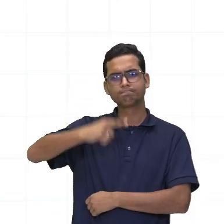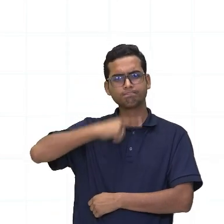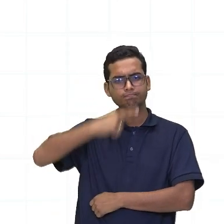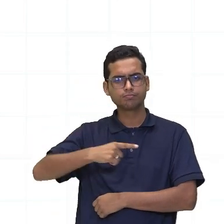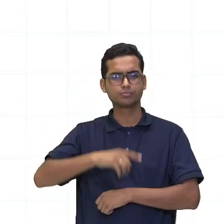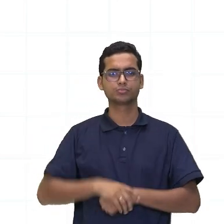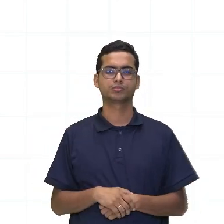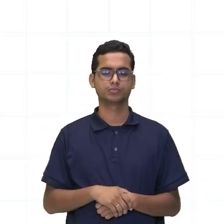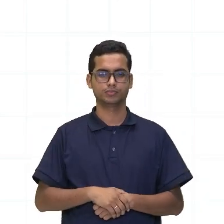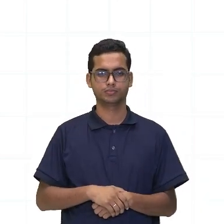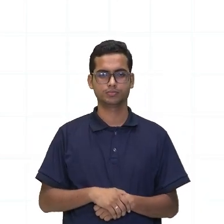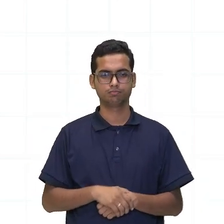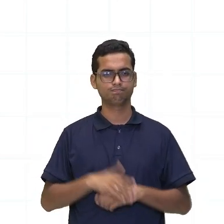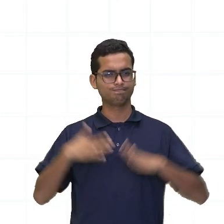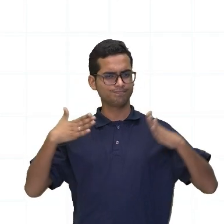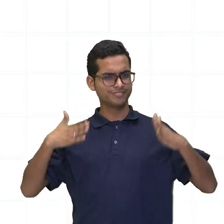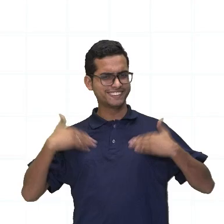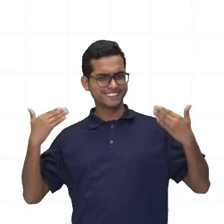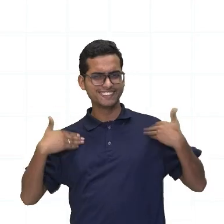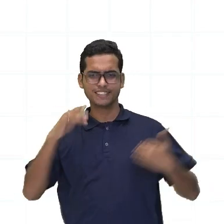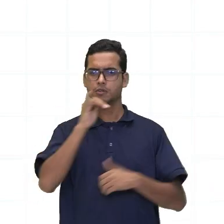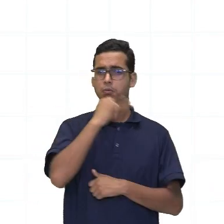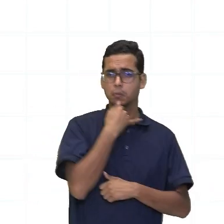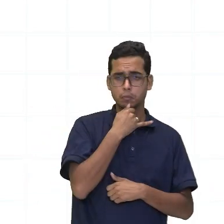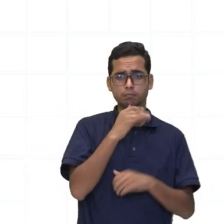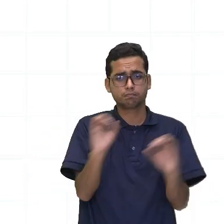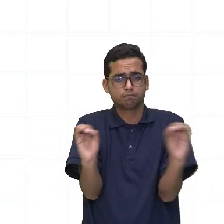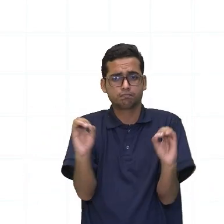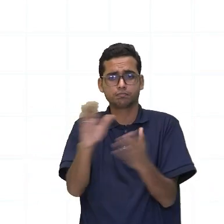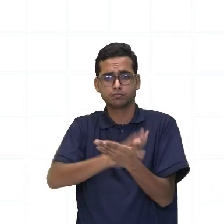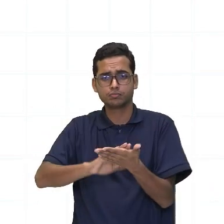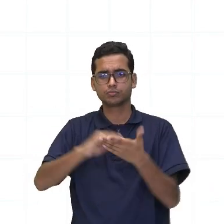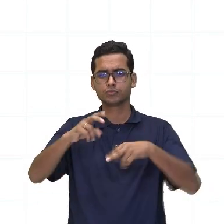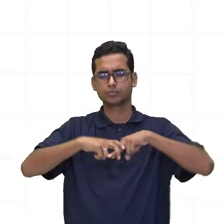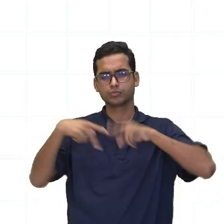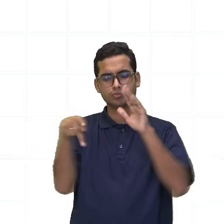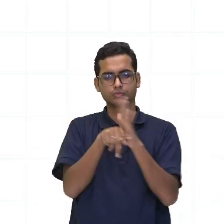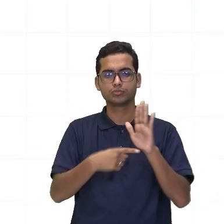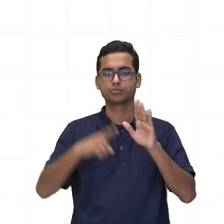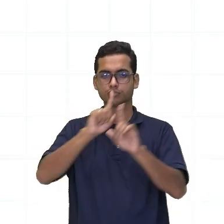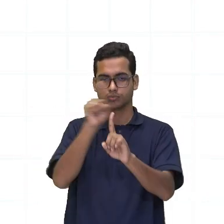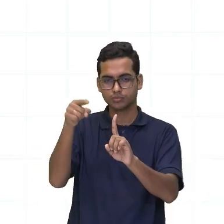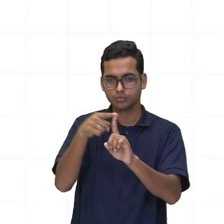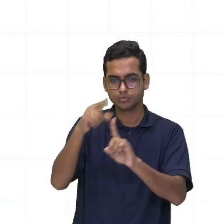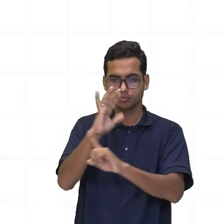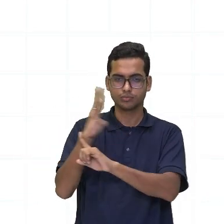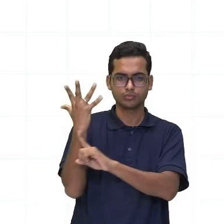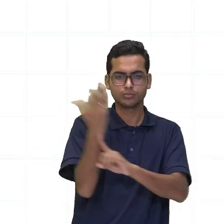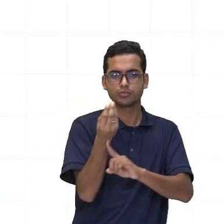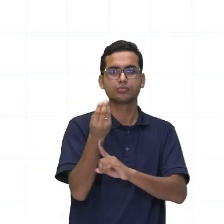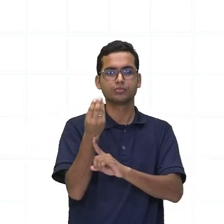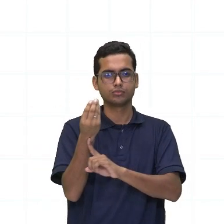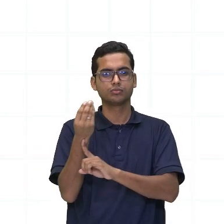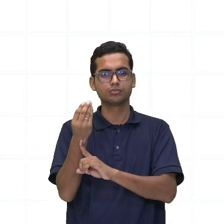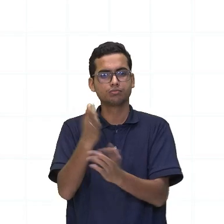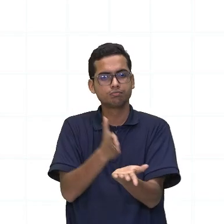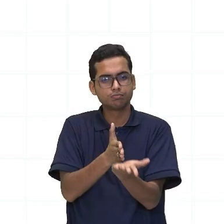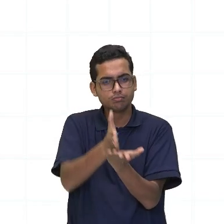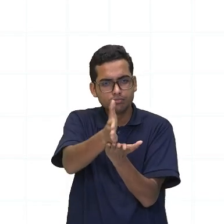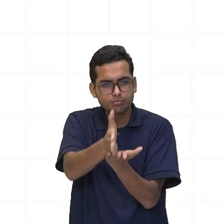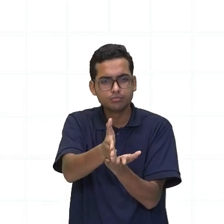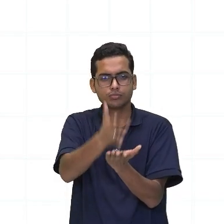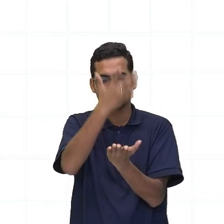sem demonstrar alegria ou tristeza, porque o propósito da arte era apenas guiar o morto em sua jornada na